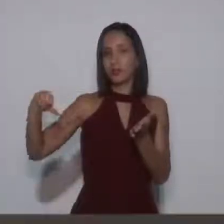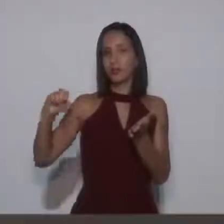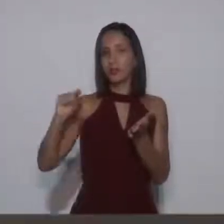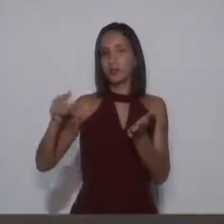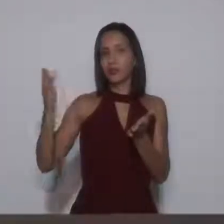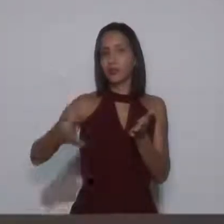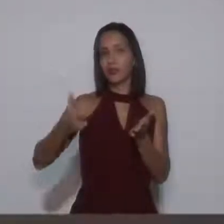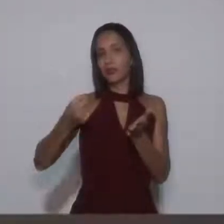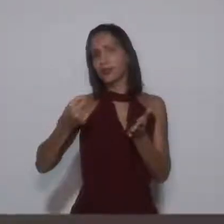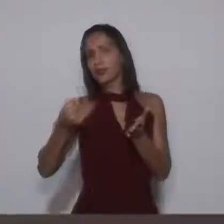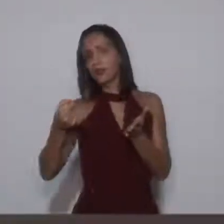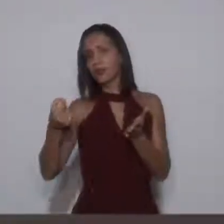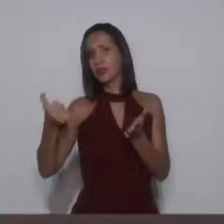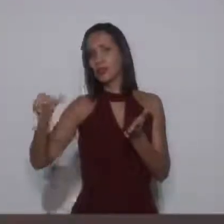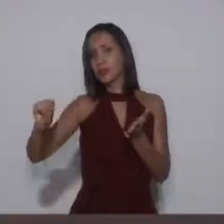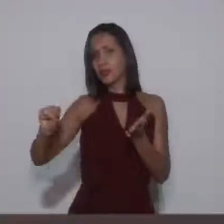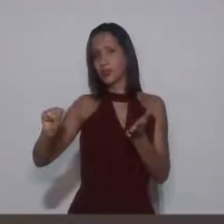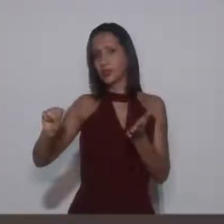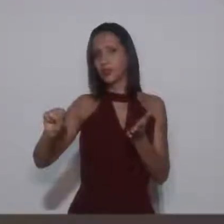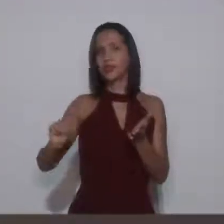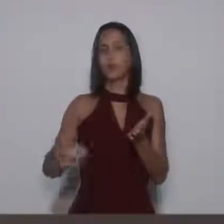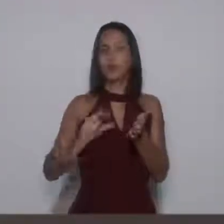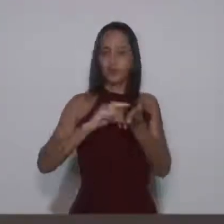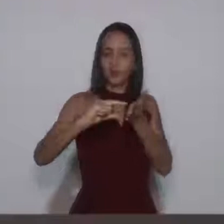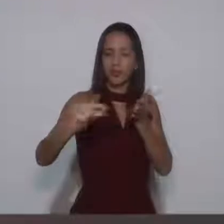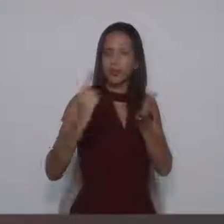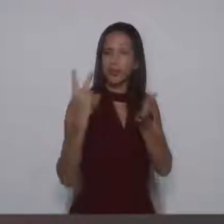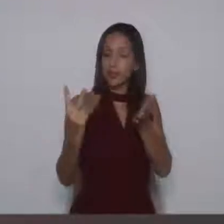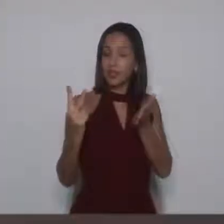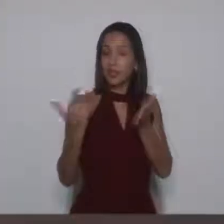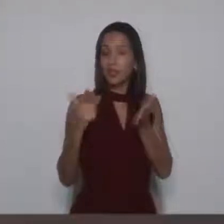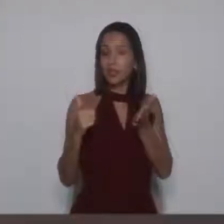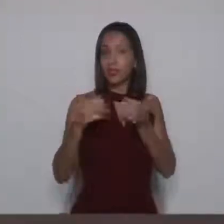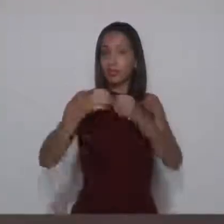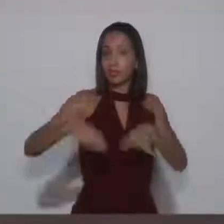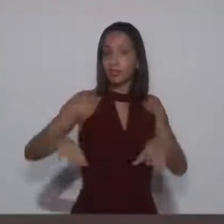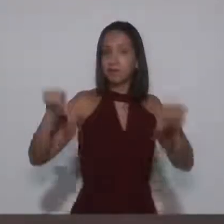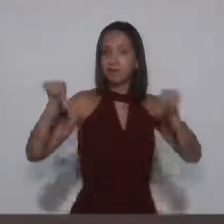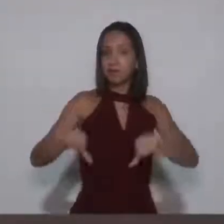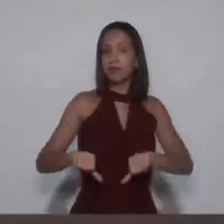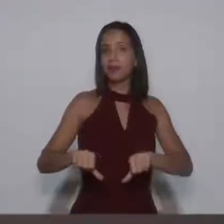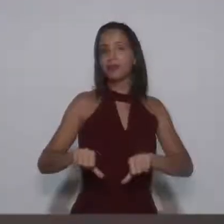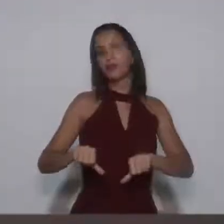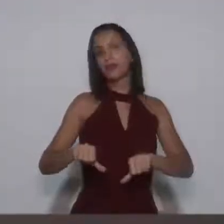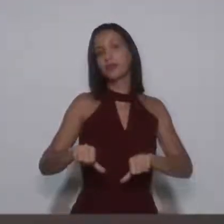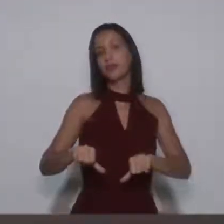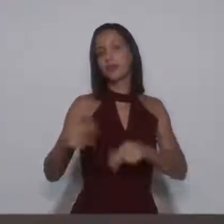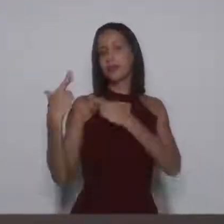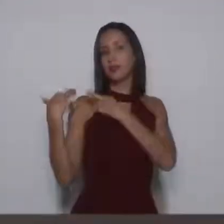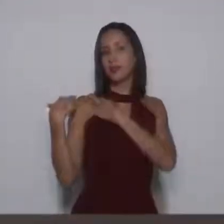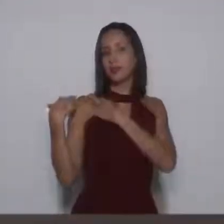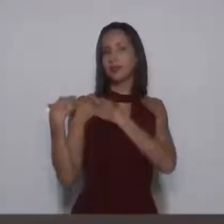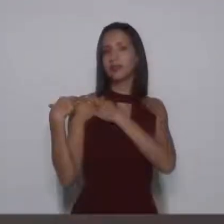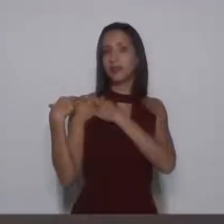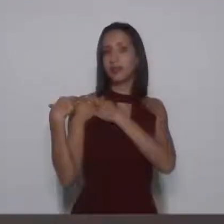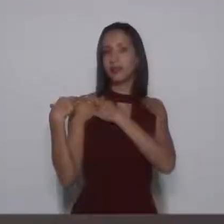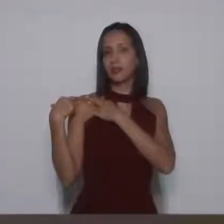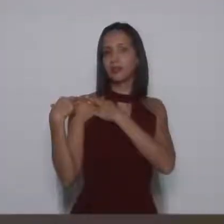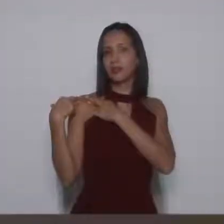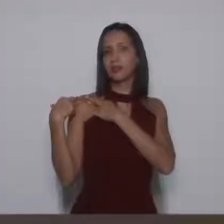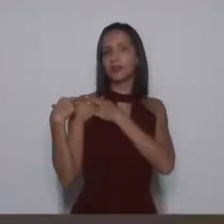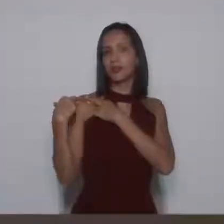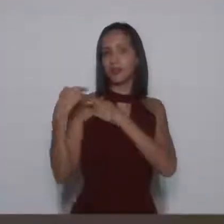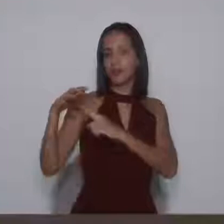000099/2018-4, item 2, sem prejuízo da previsão supra, que é o compromissário, né, o responsável do